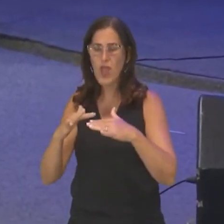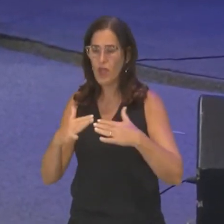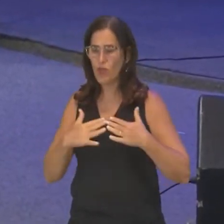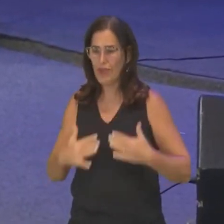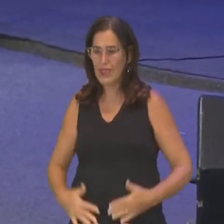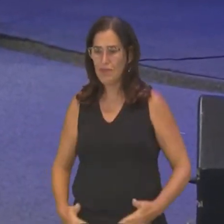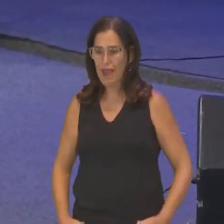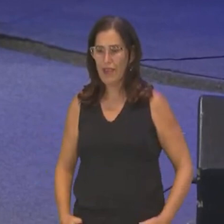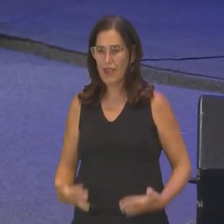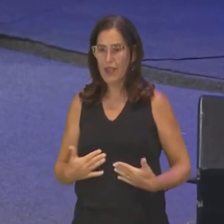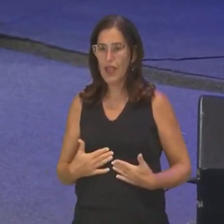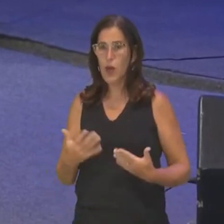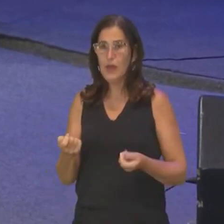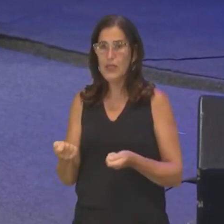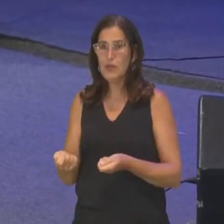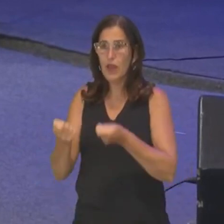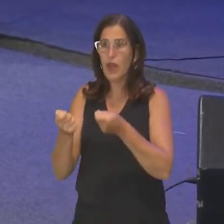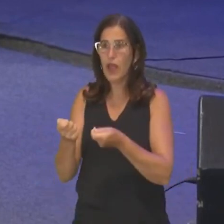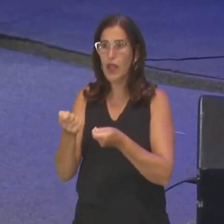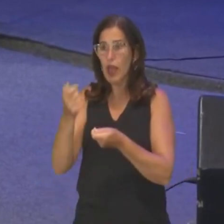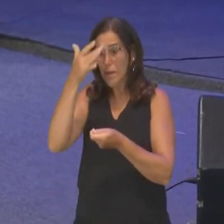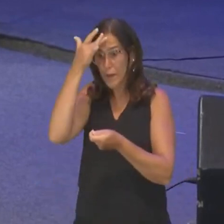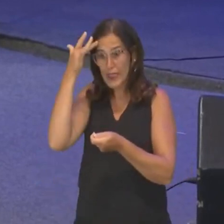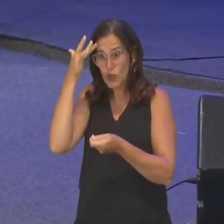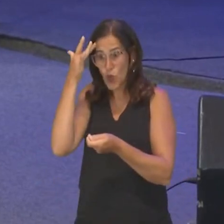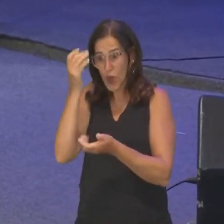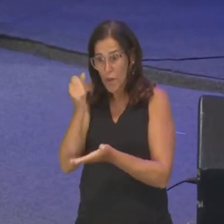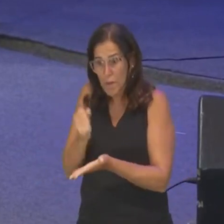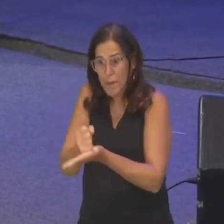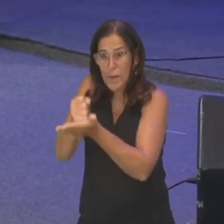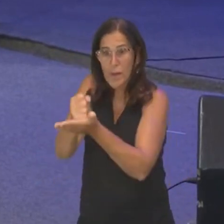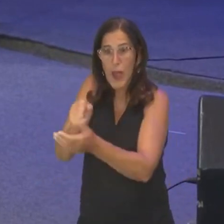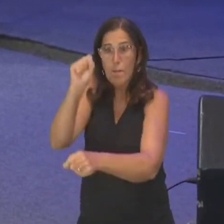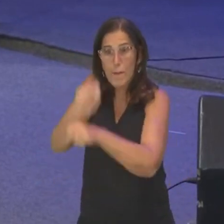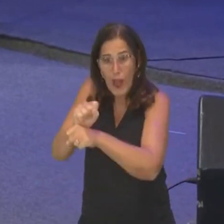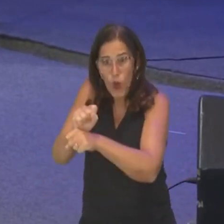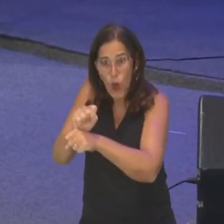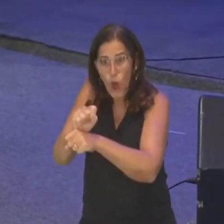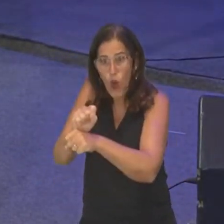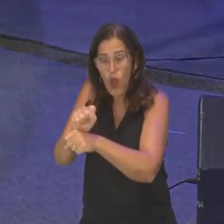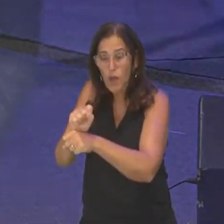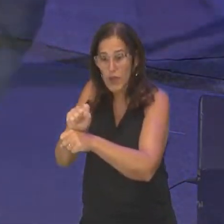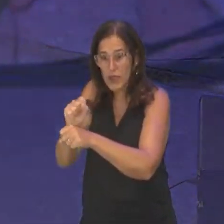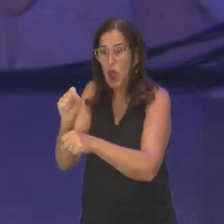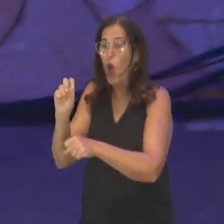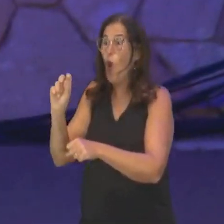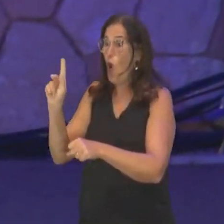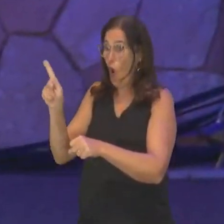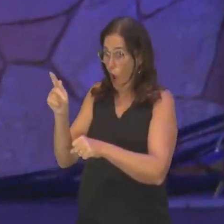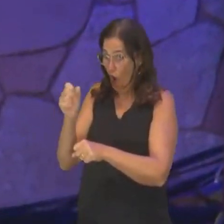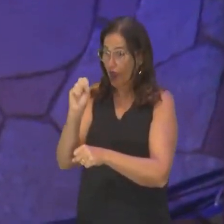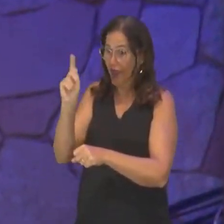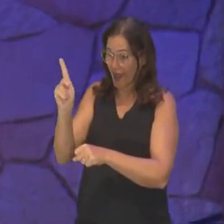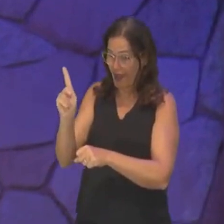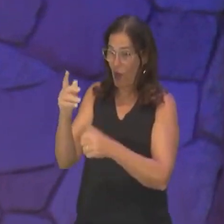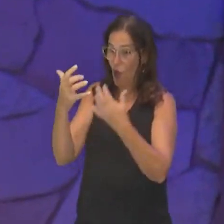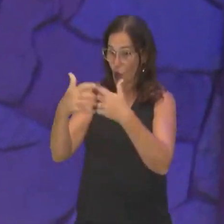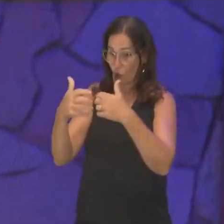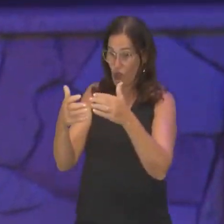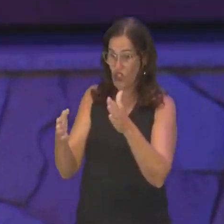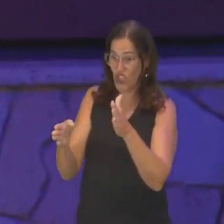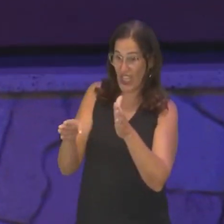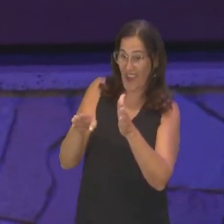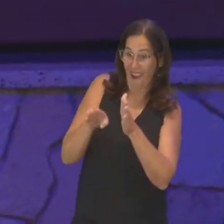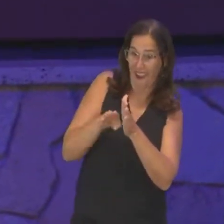baixo e eu preciso que alguém me coloque no ônibus quando ele parar. Eu falei: pois bem, então quando o ônibus estiver